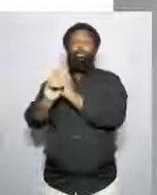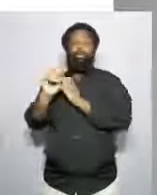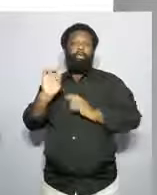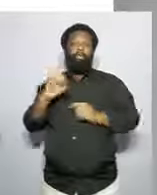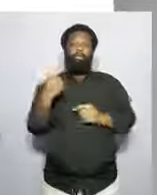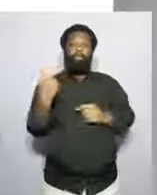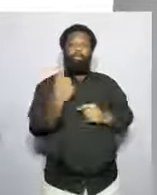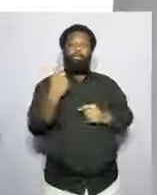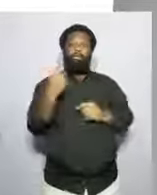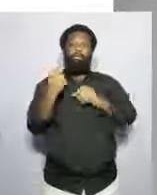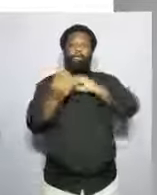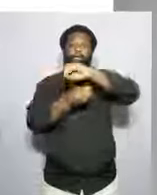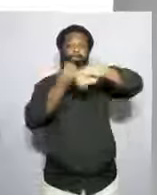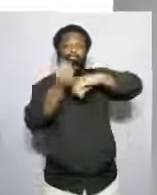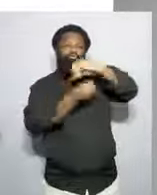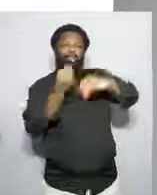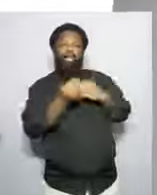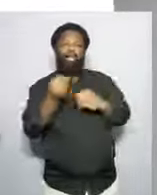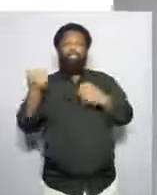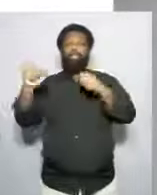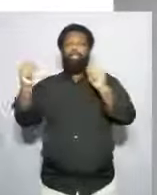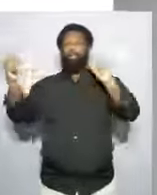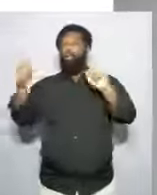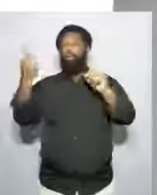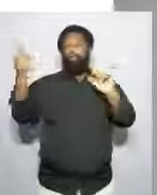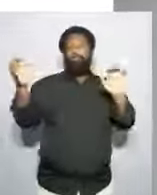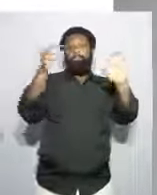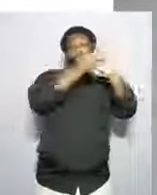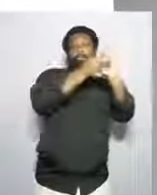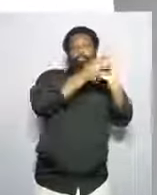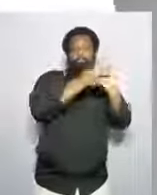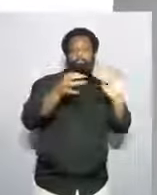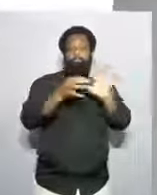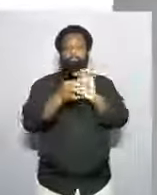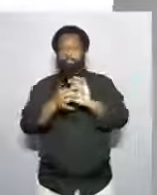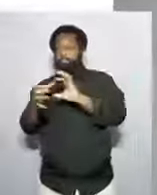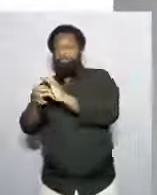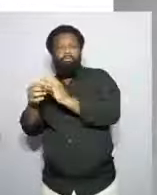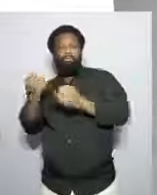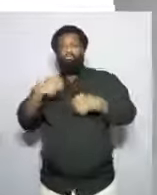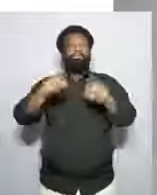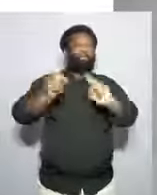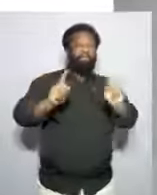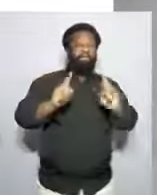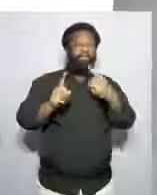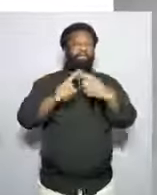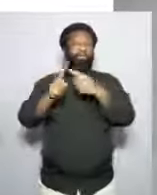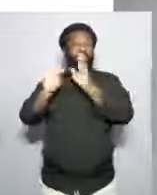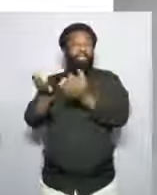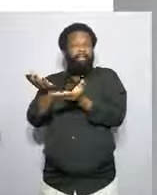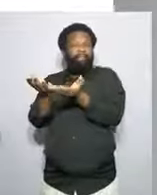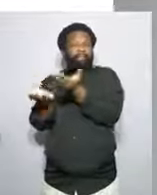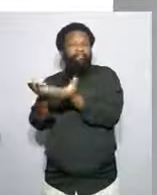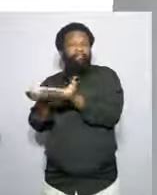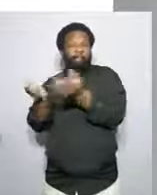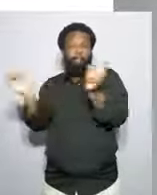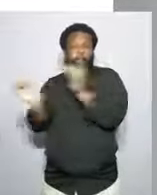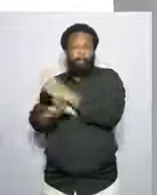natureza, eles não precisam se ligar a ninguém para alcançar uma estabilidade, então eles não